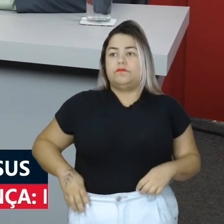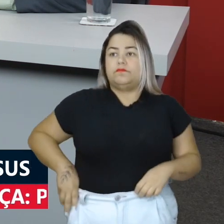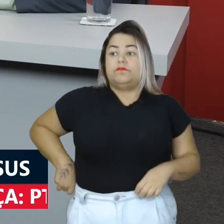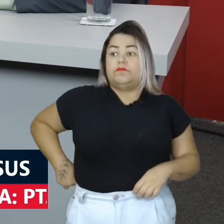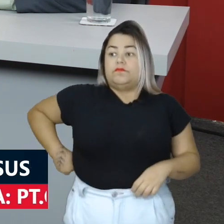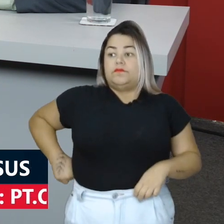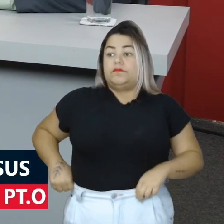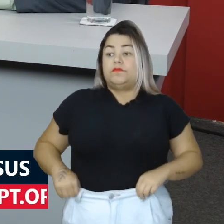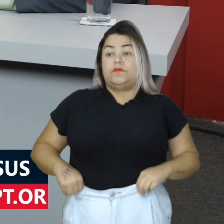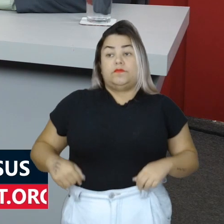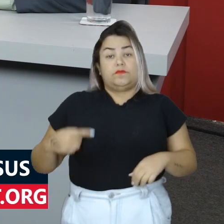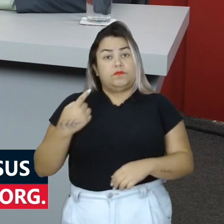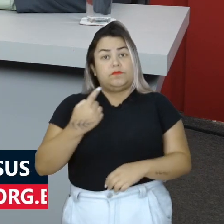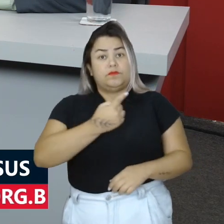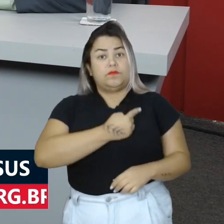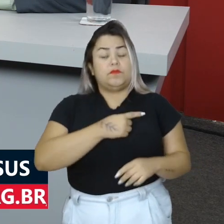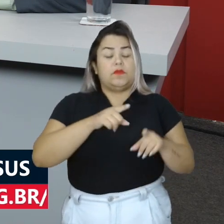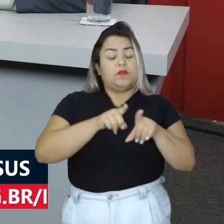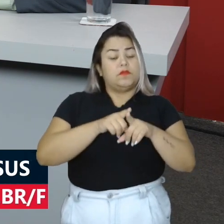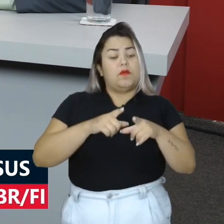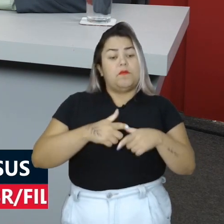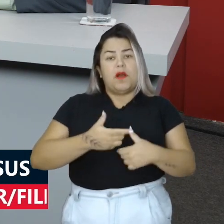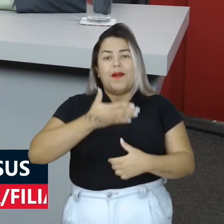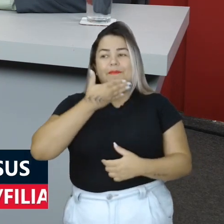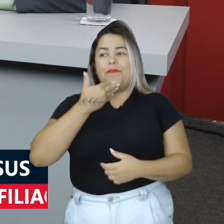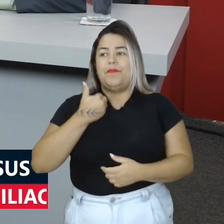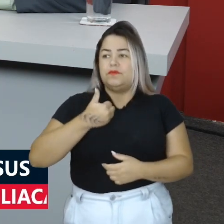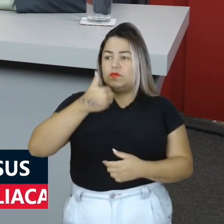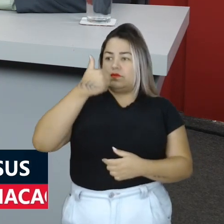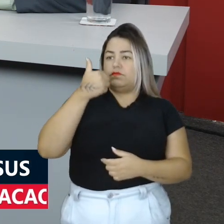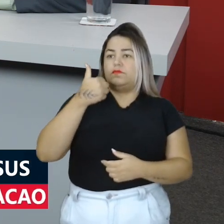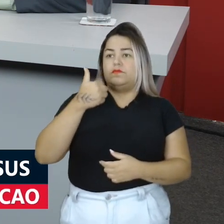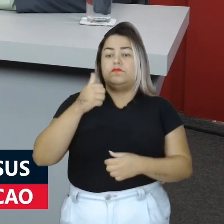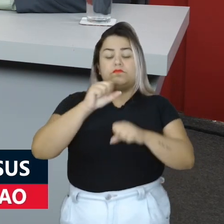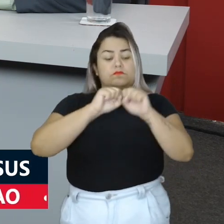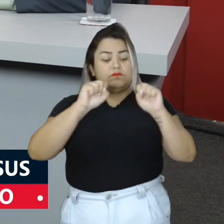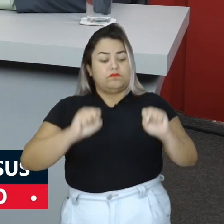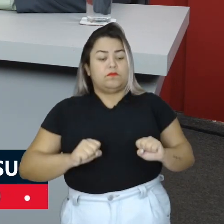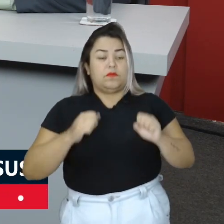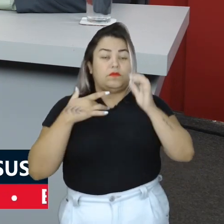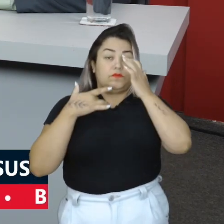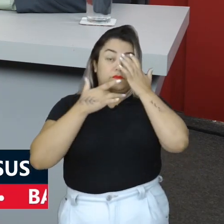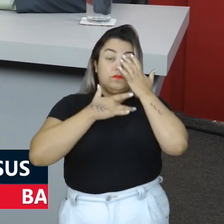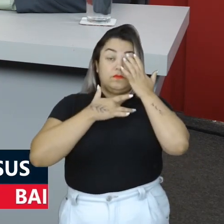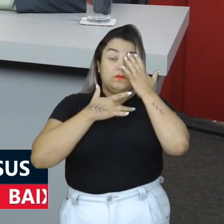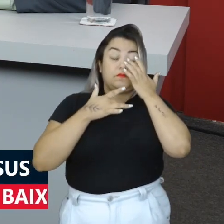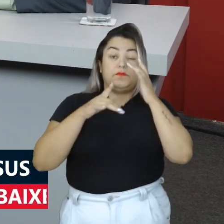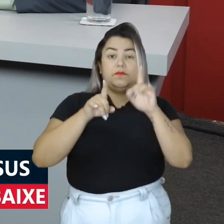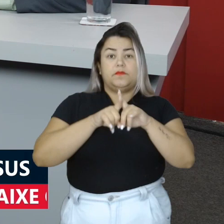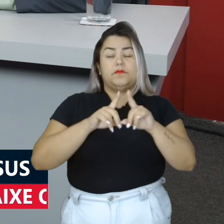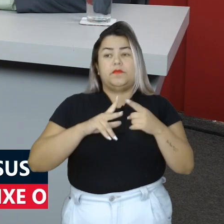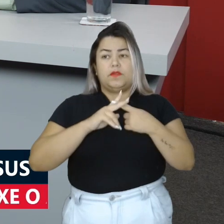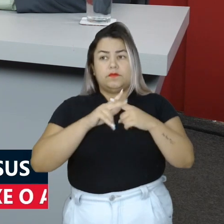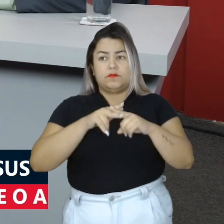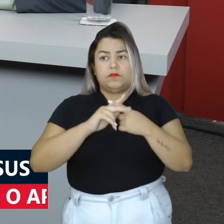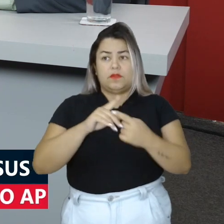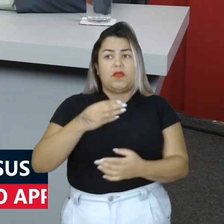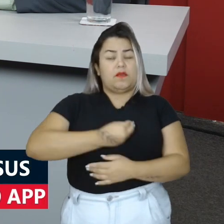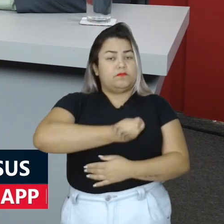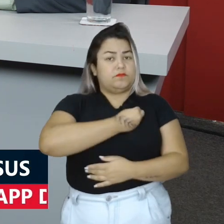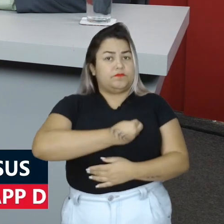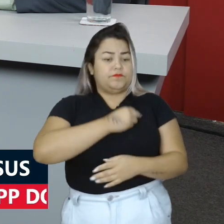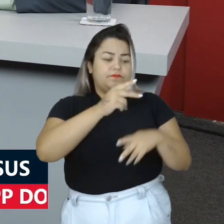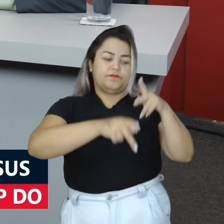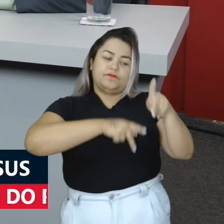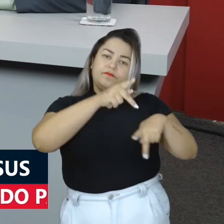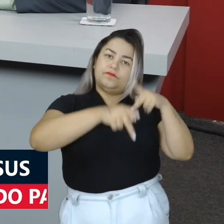gente desafogar o sistema público de saúde. Eu queria que o senhor explicasse para a gente os impactos desses equipamentos na vida da população,